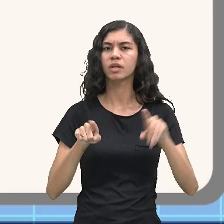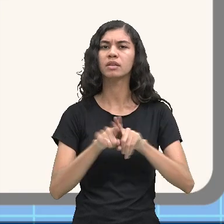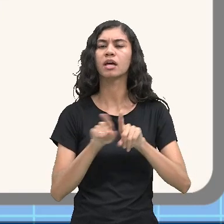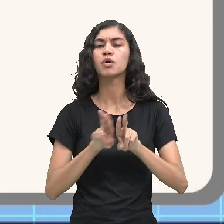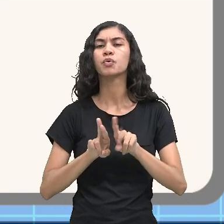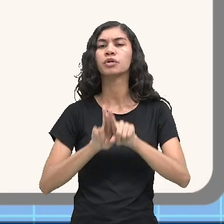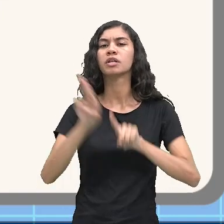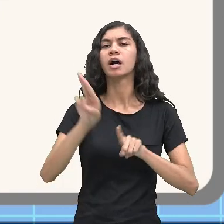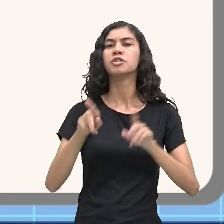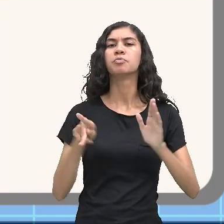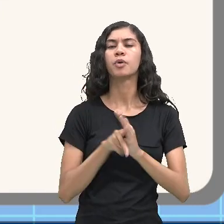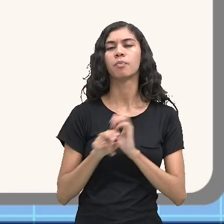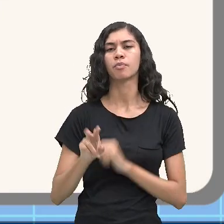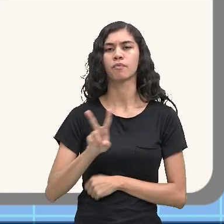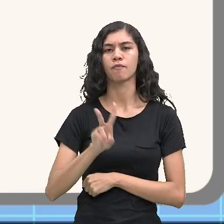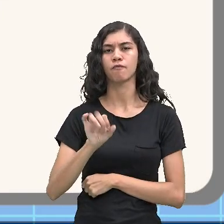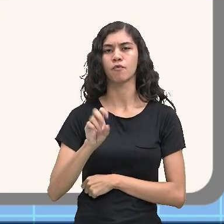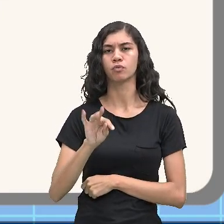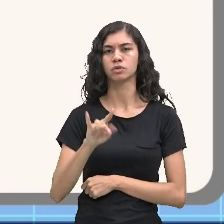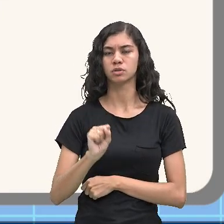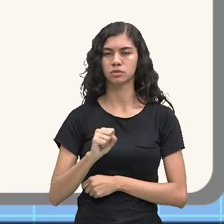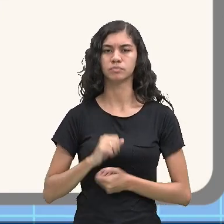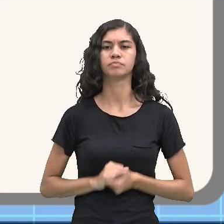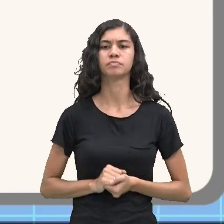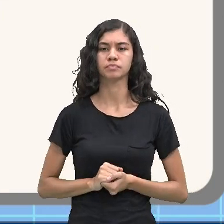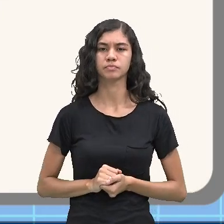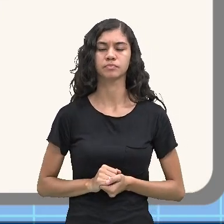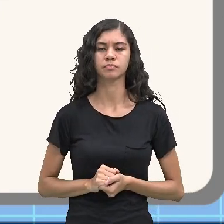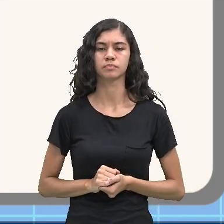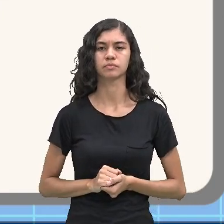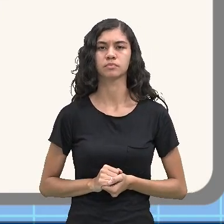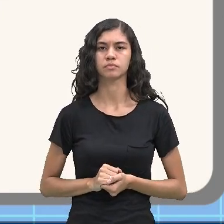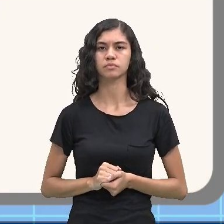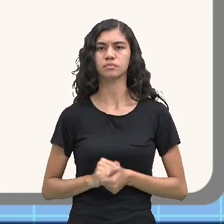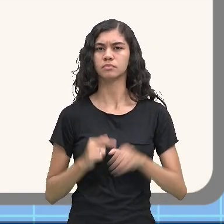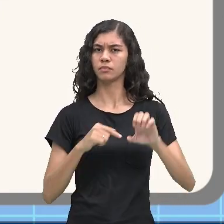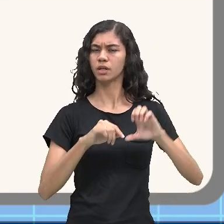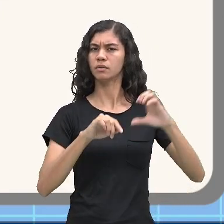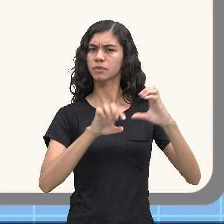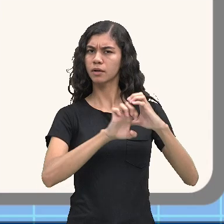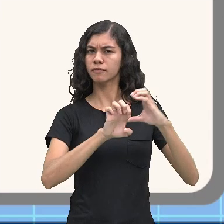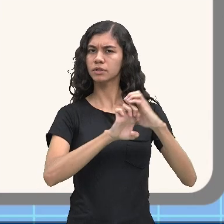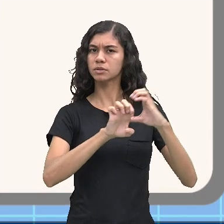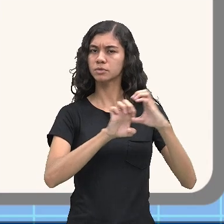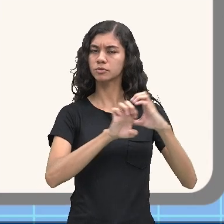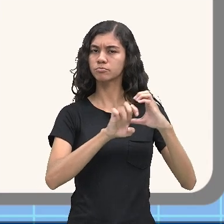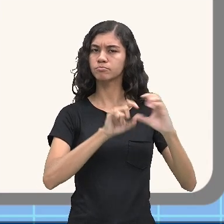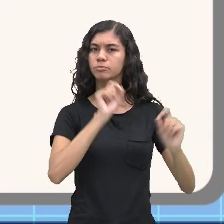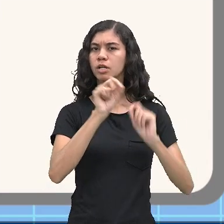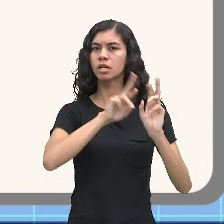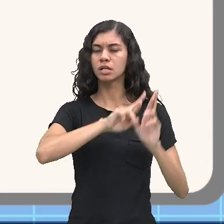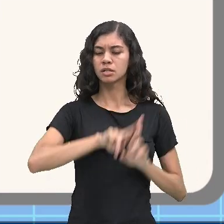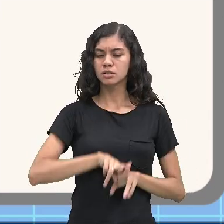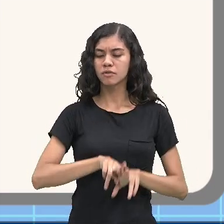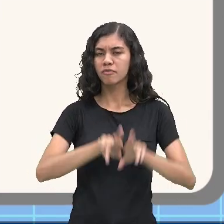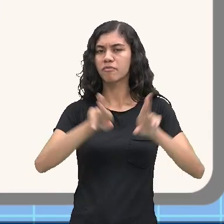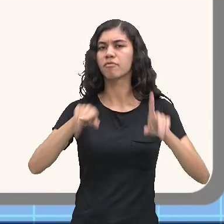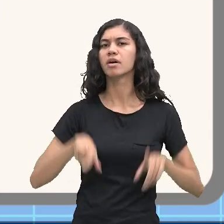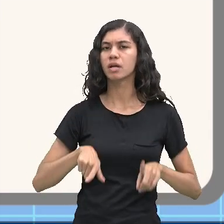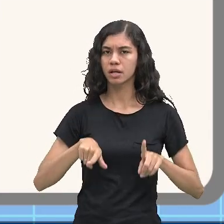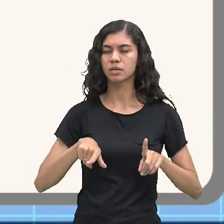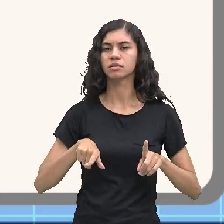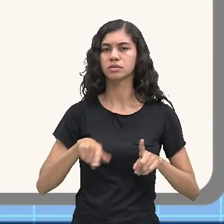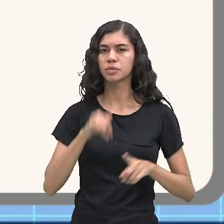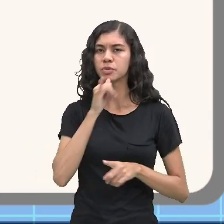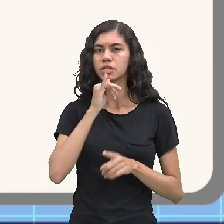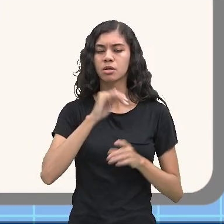força eletromotriz? Essa força eletromotriz é a diferença de potencial nos terminais do gerador. Então,